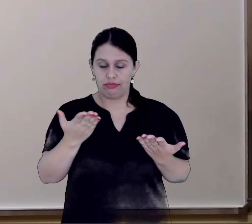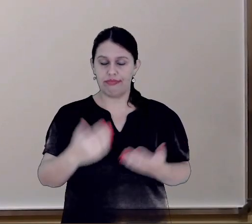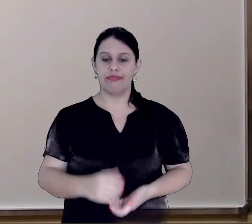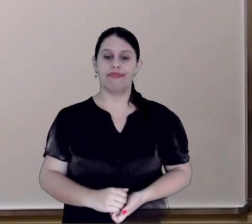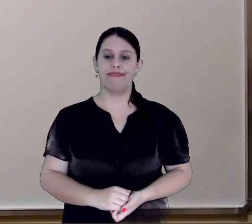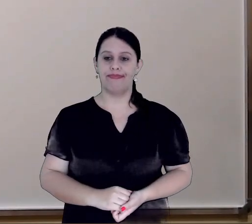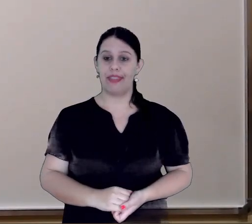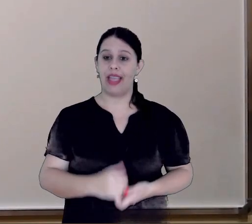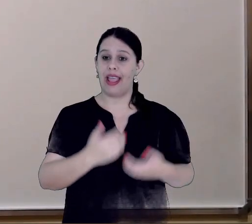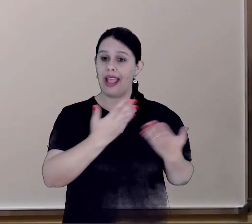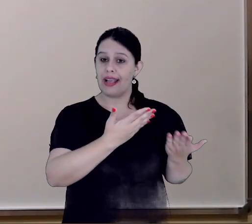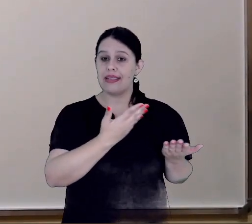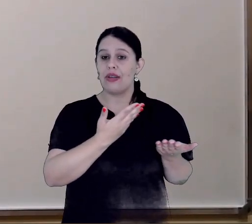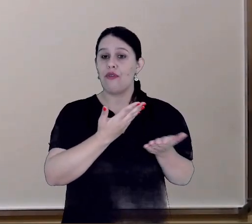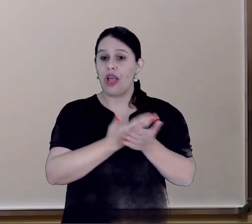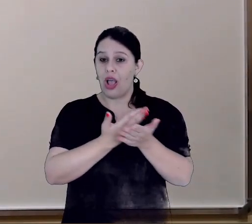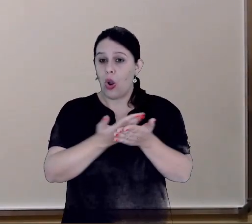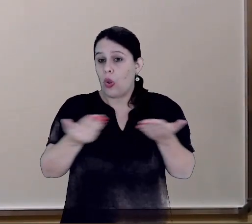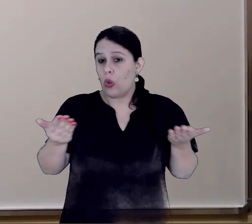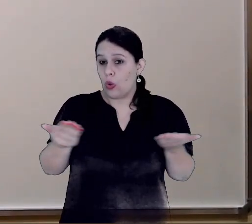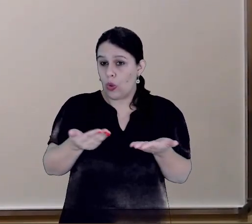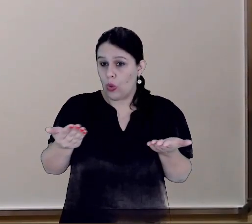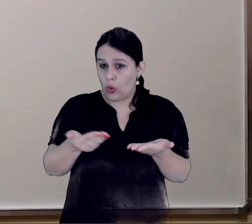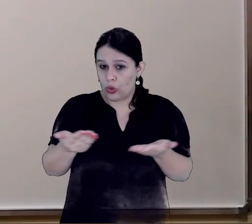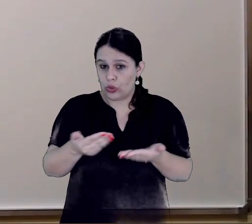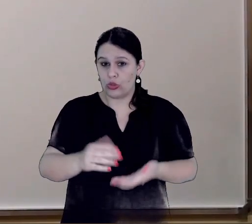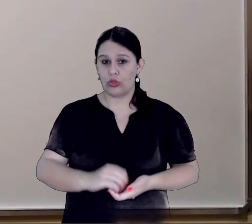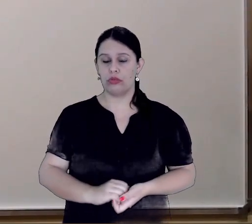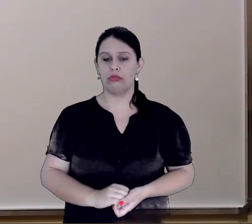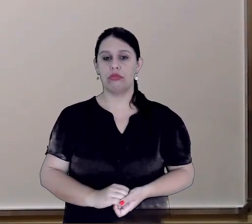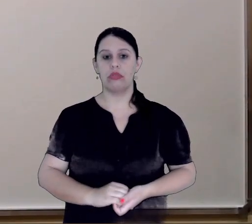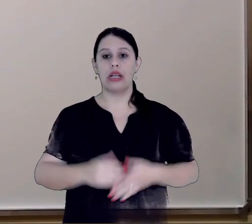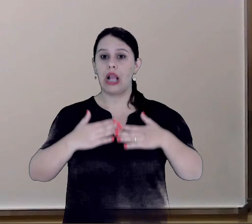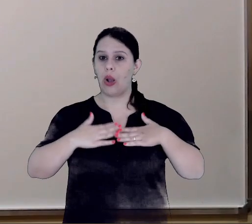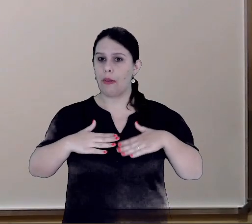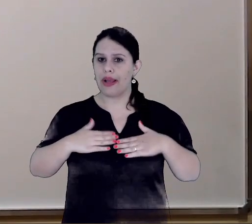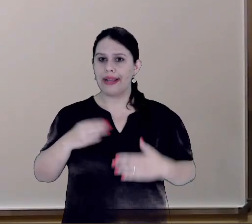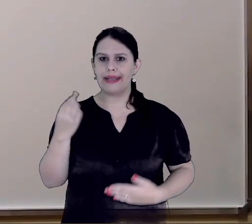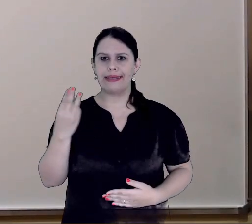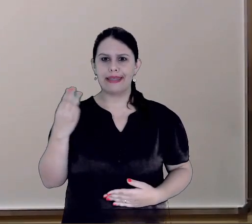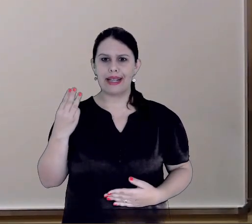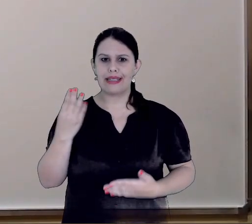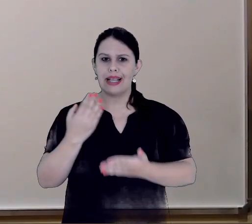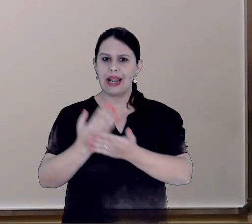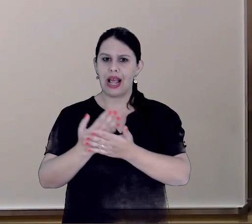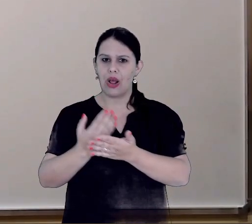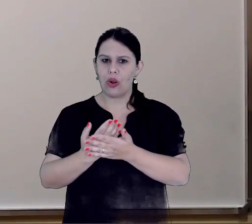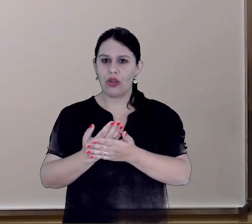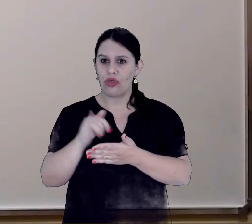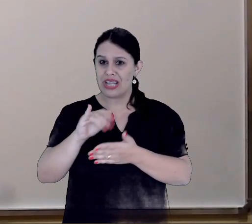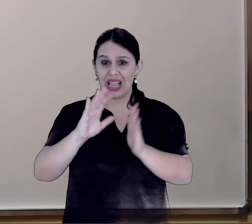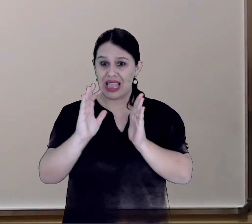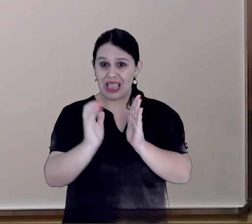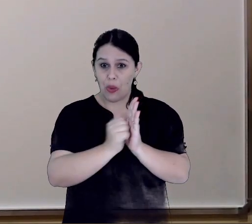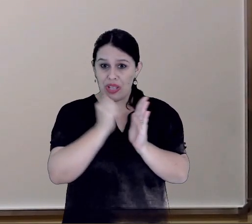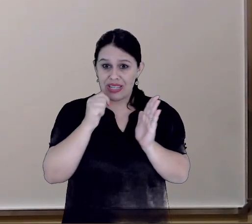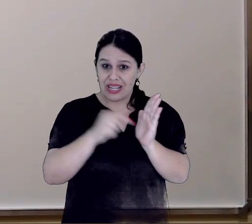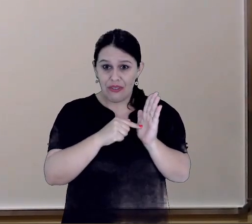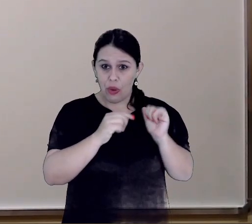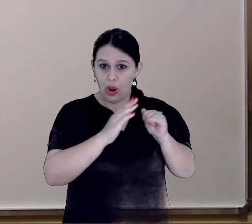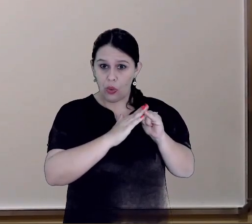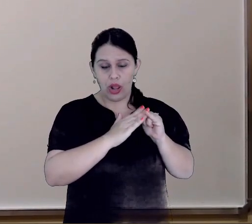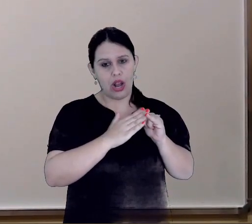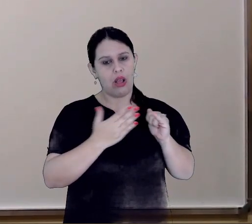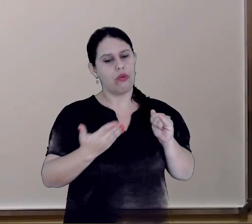isso aí Essa foi a aula de hoje Tá se Pera aí Terceira aula Fim da terceira aula Você ainda não se